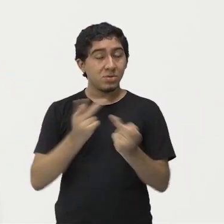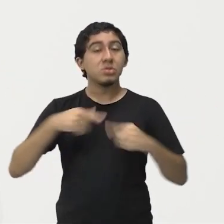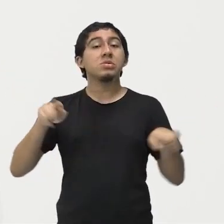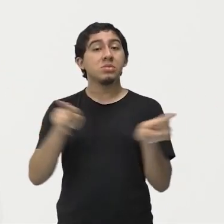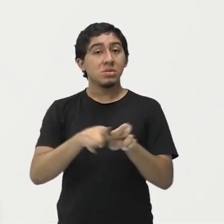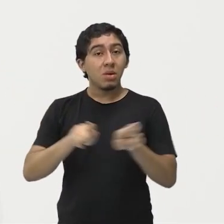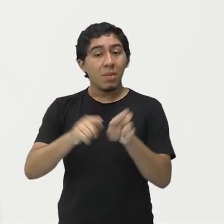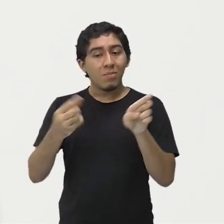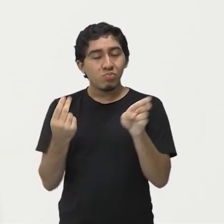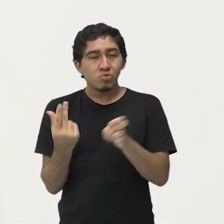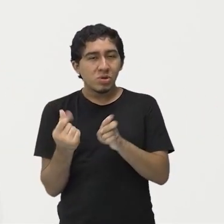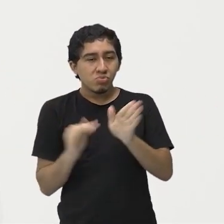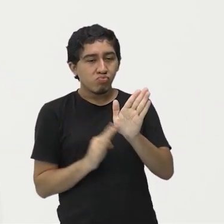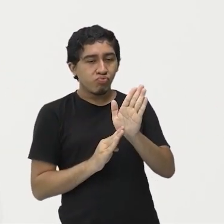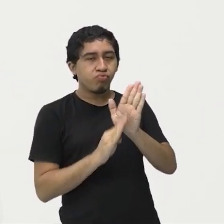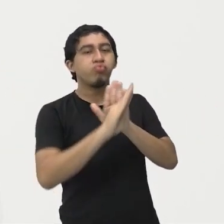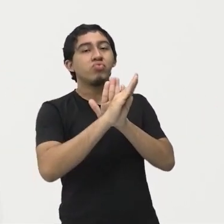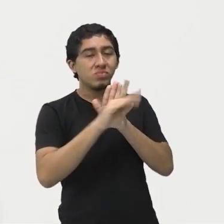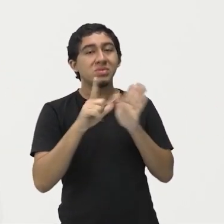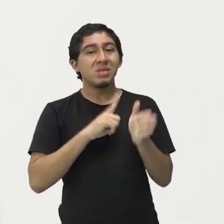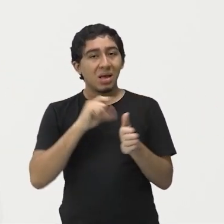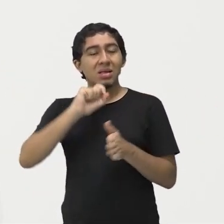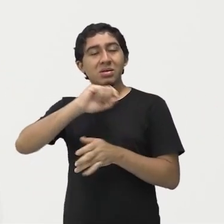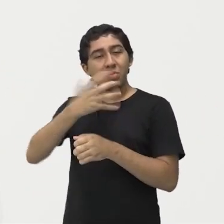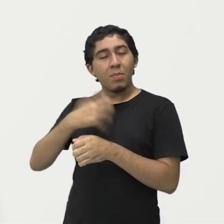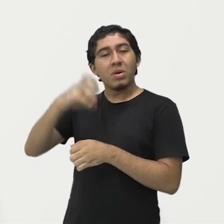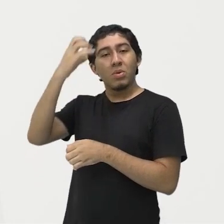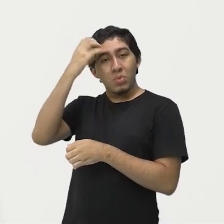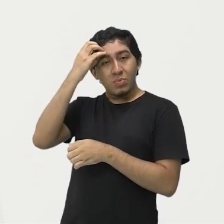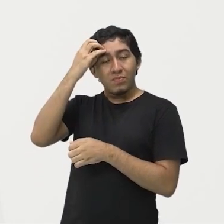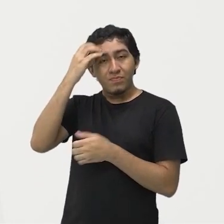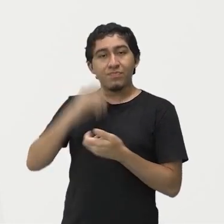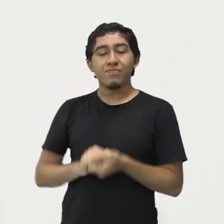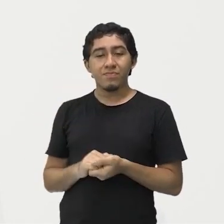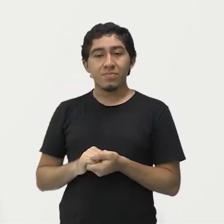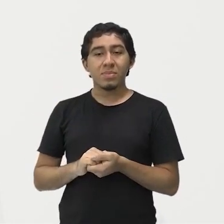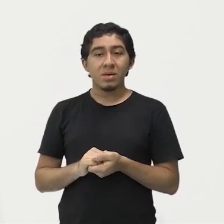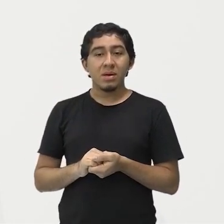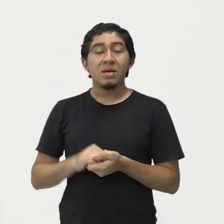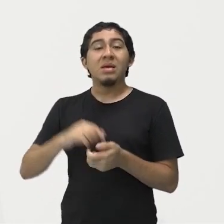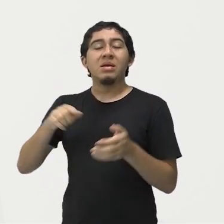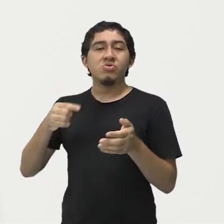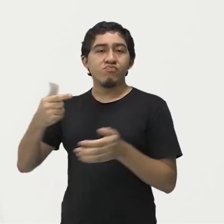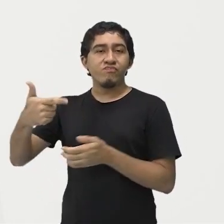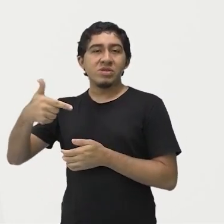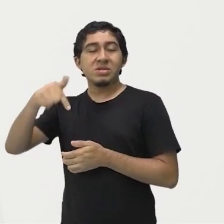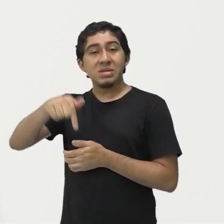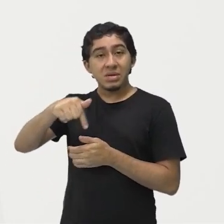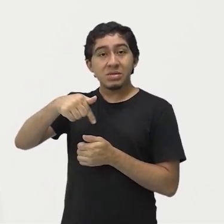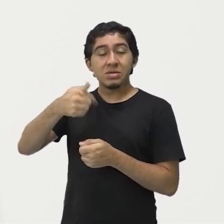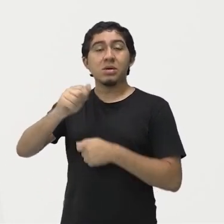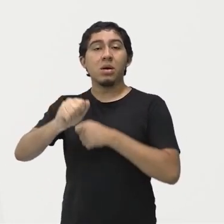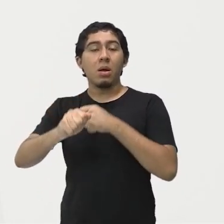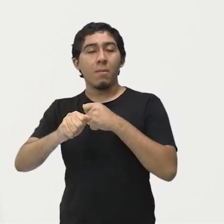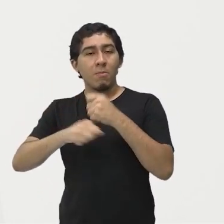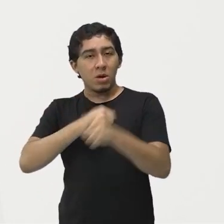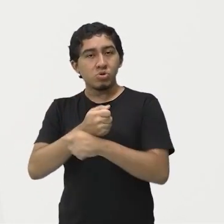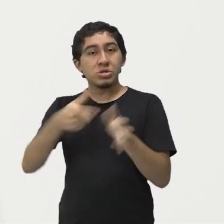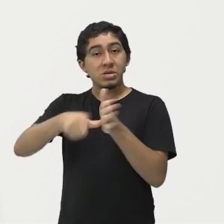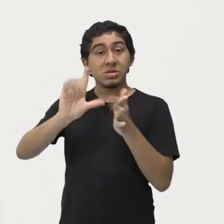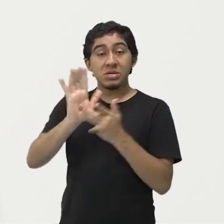de 27 a.C. até o ano de 180 depois de Cristo. E foi importante